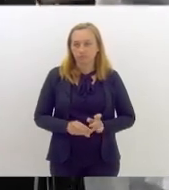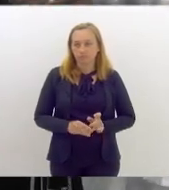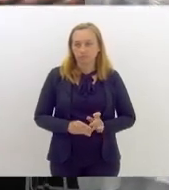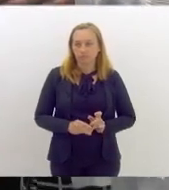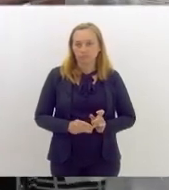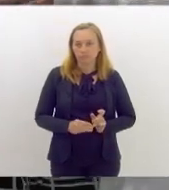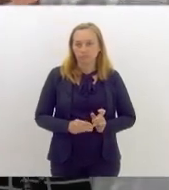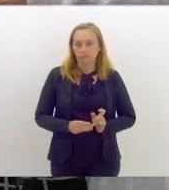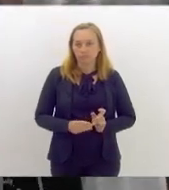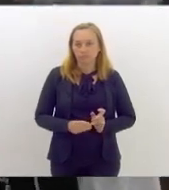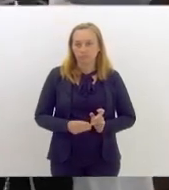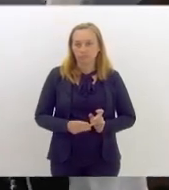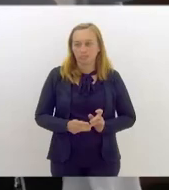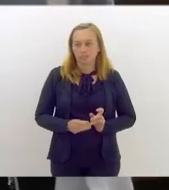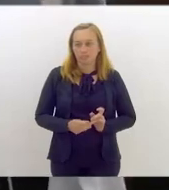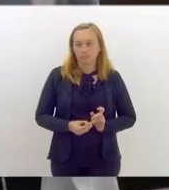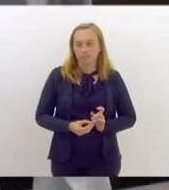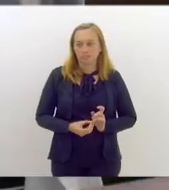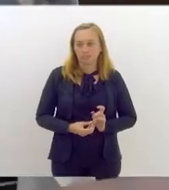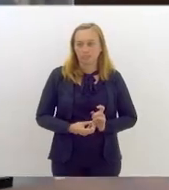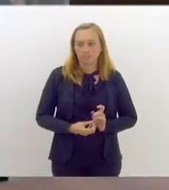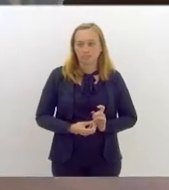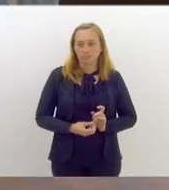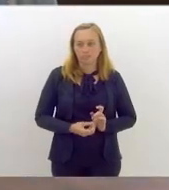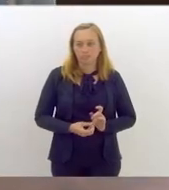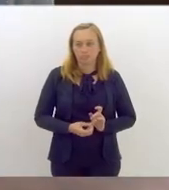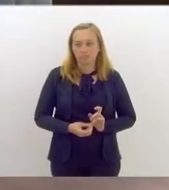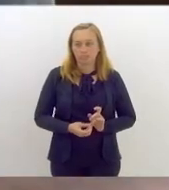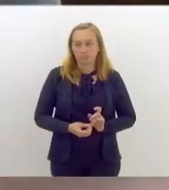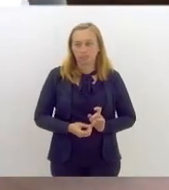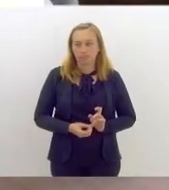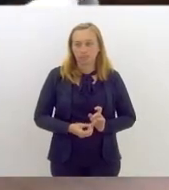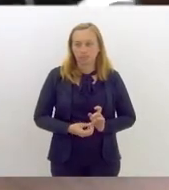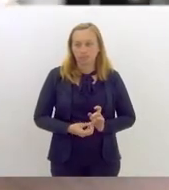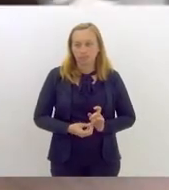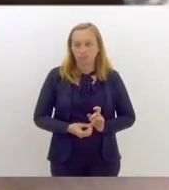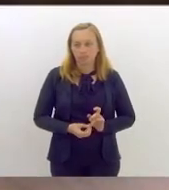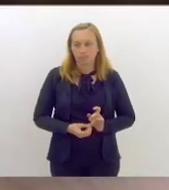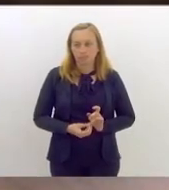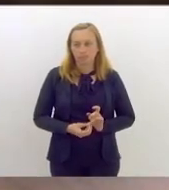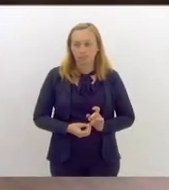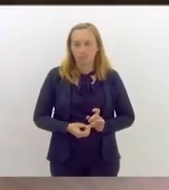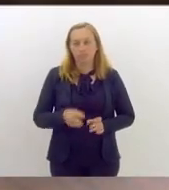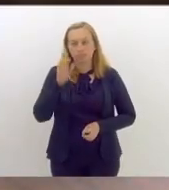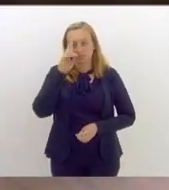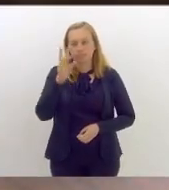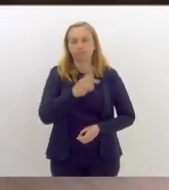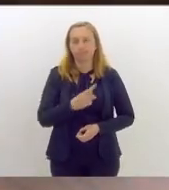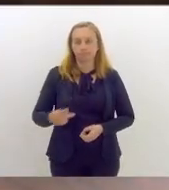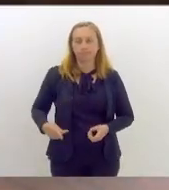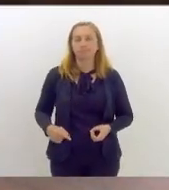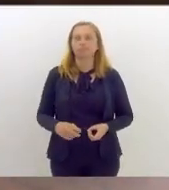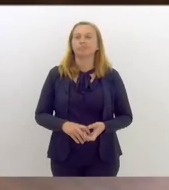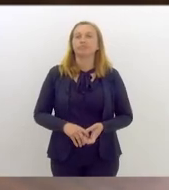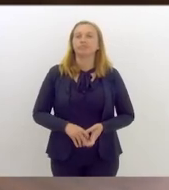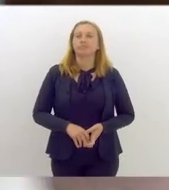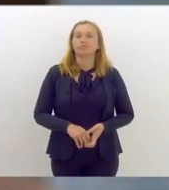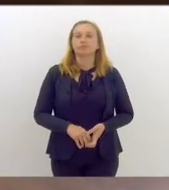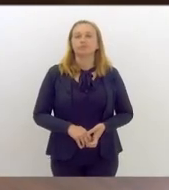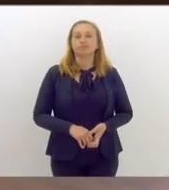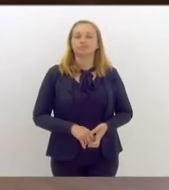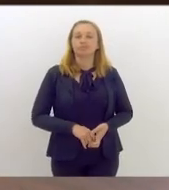Sim, recebeu a emenda. Então, está em segunda. Porque não vai... Não. Bom, senhor presidente... A entrada, mas...